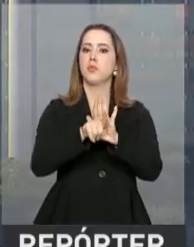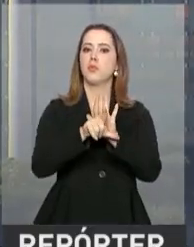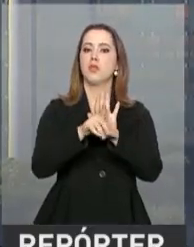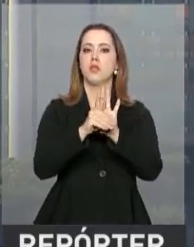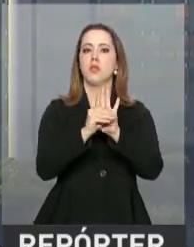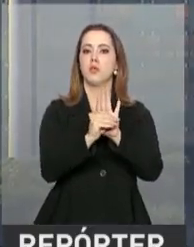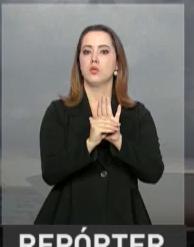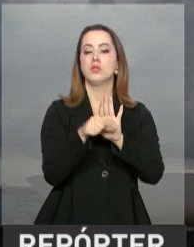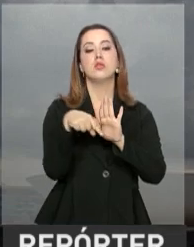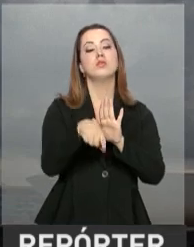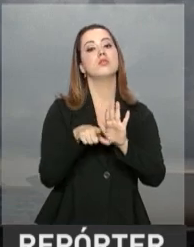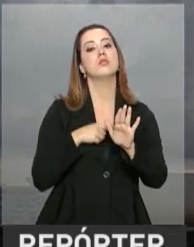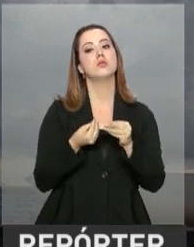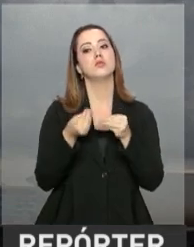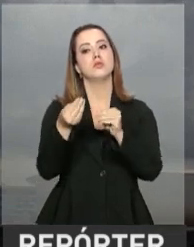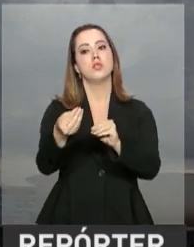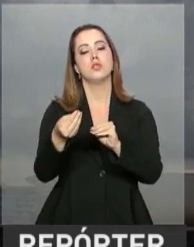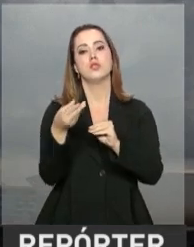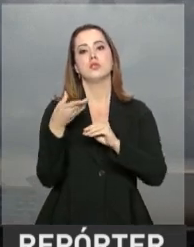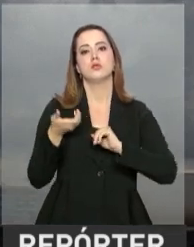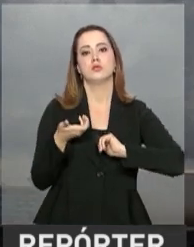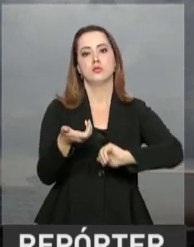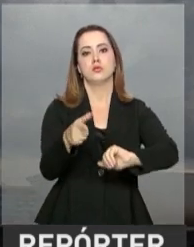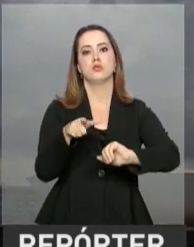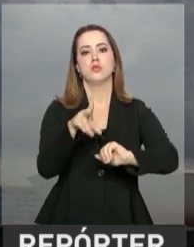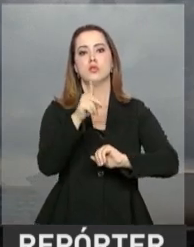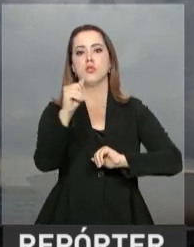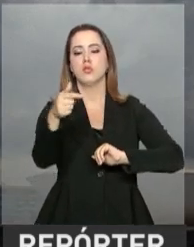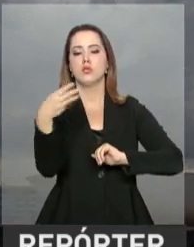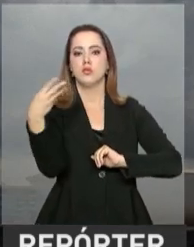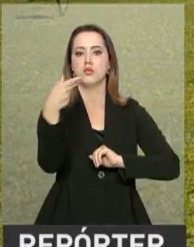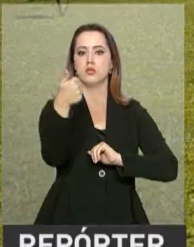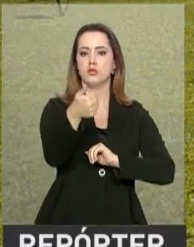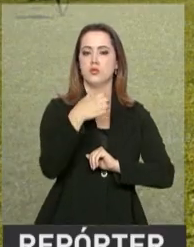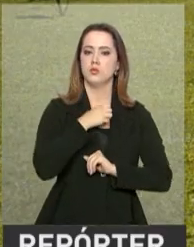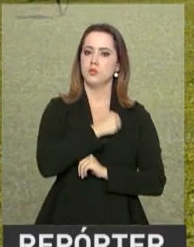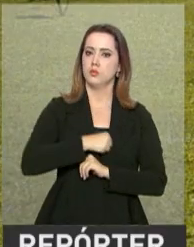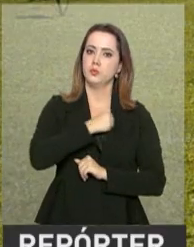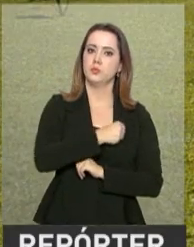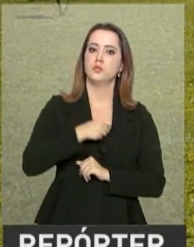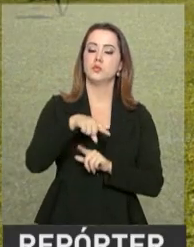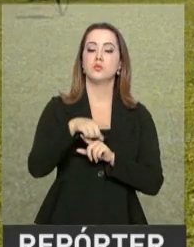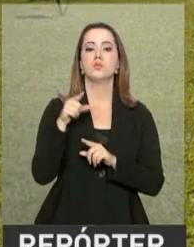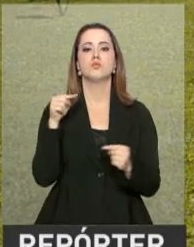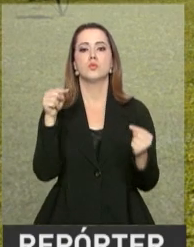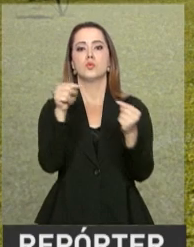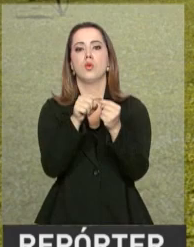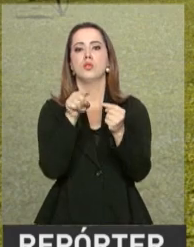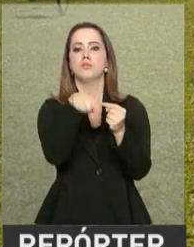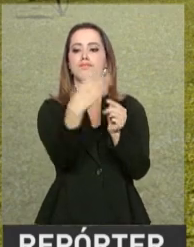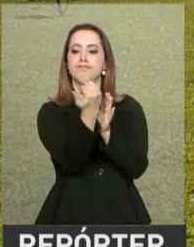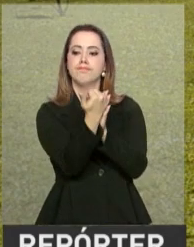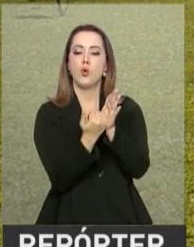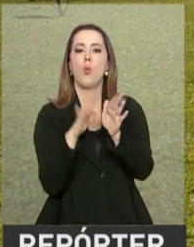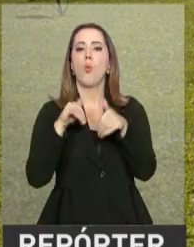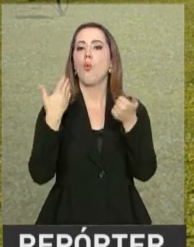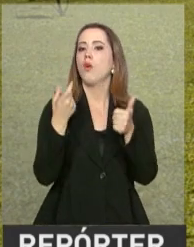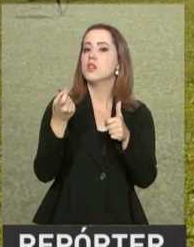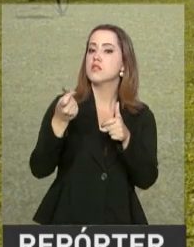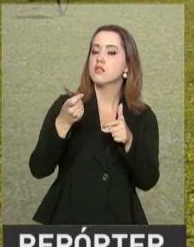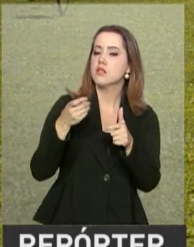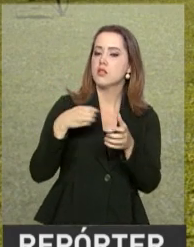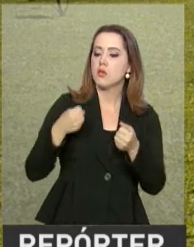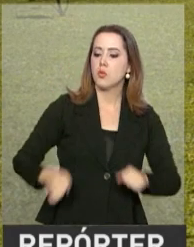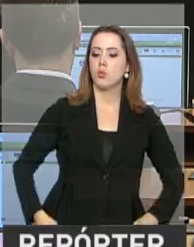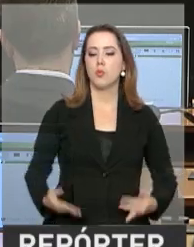para 2017 foi entregue ao Congresso Nacional no dia 31 de agosto e tem como objetivo estabelecer as despesas e as receitas